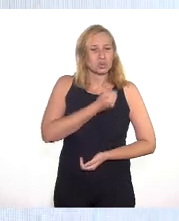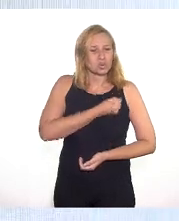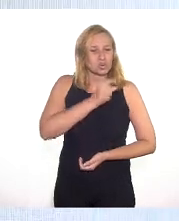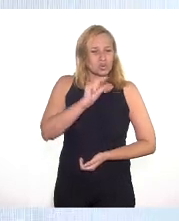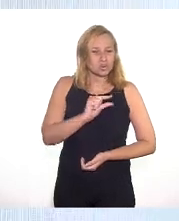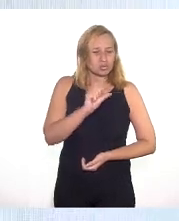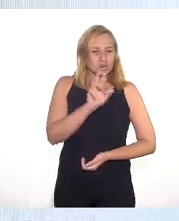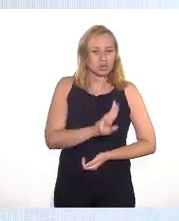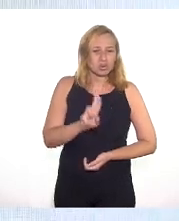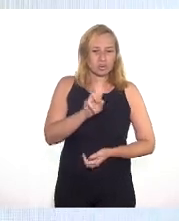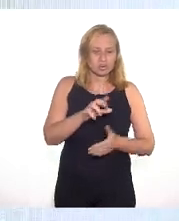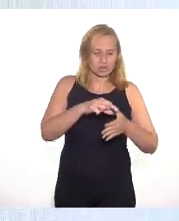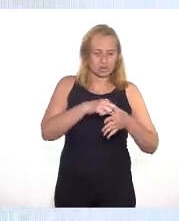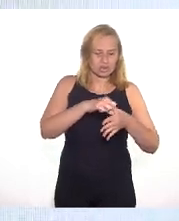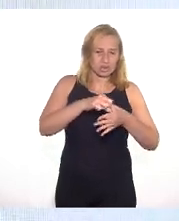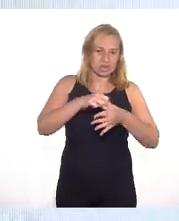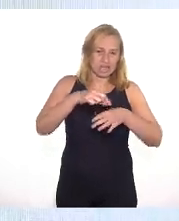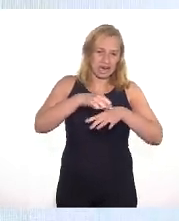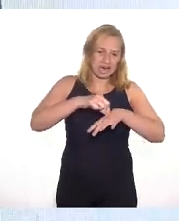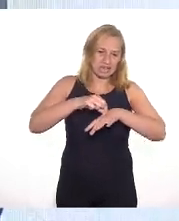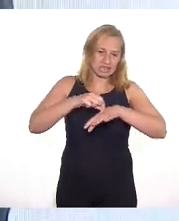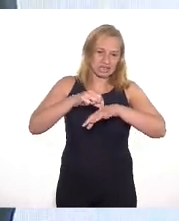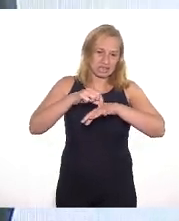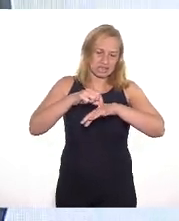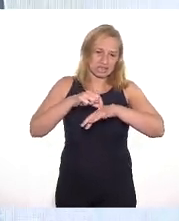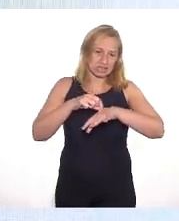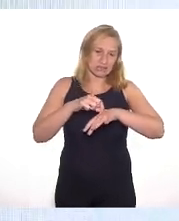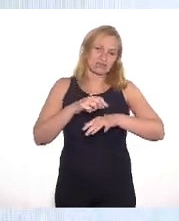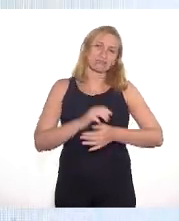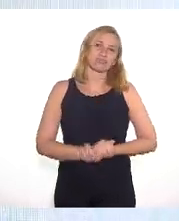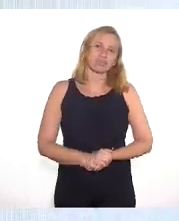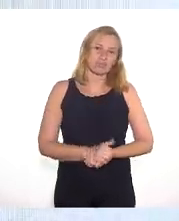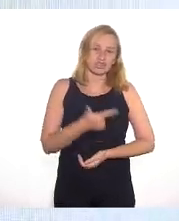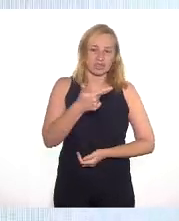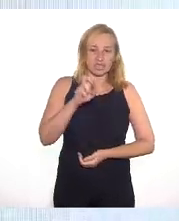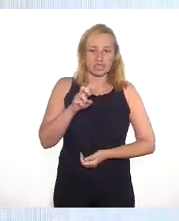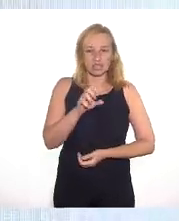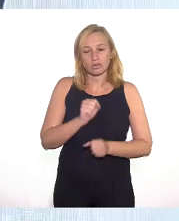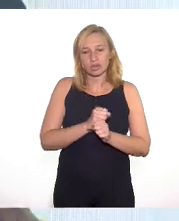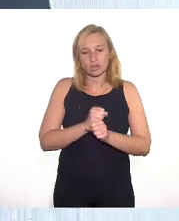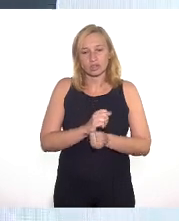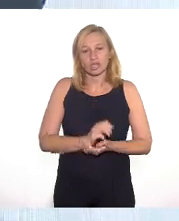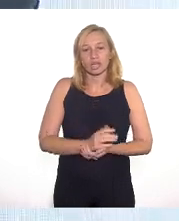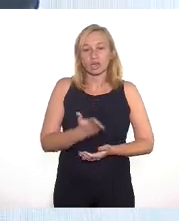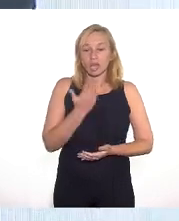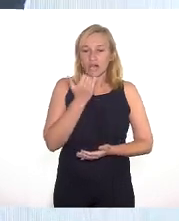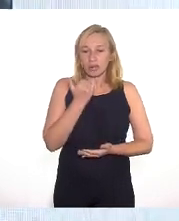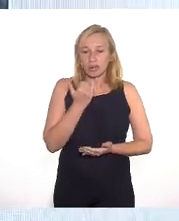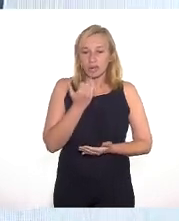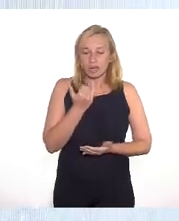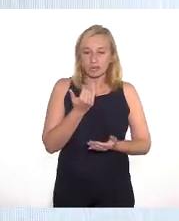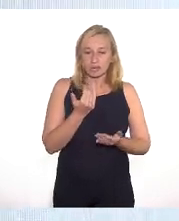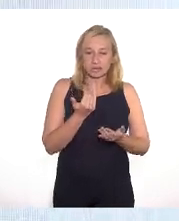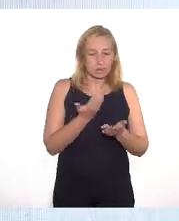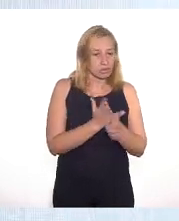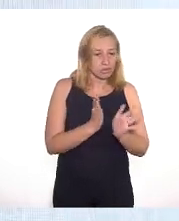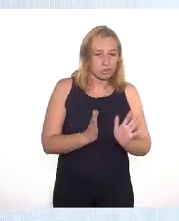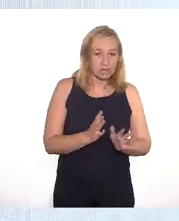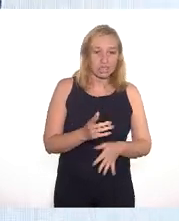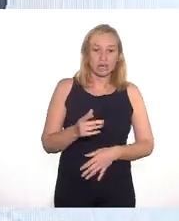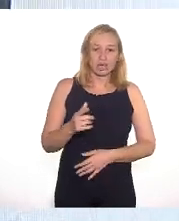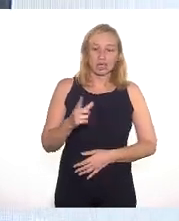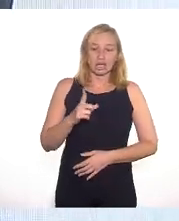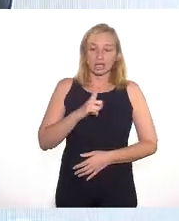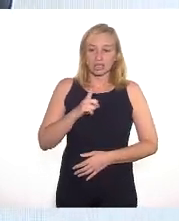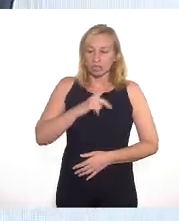de carne dos últimos 25 anos. E foi na hora do almoço, eu acabei almoçando, e uma pessoa estava